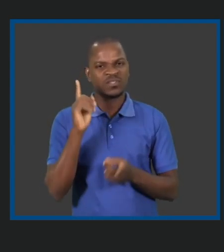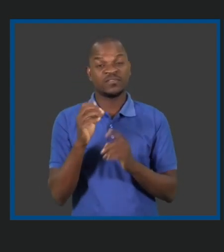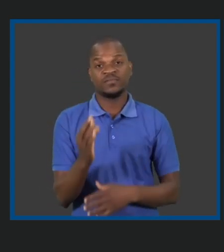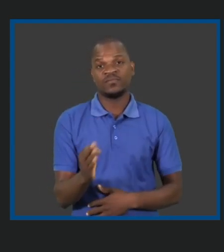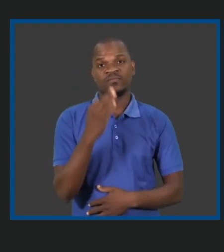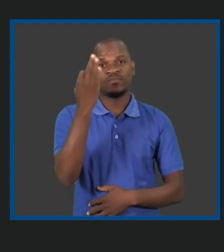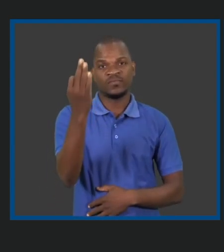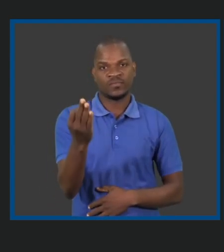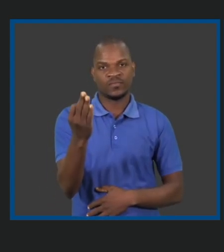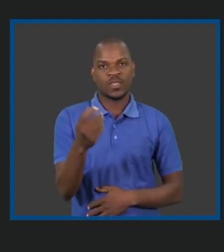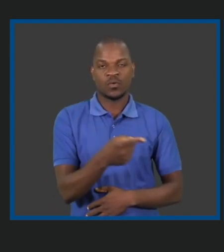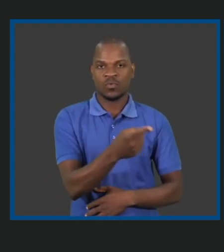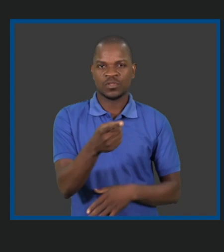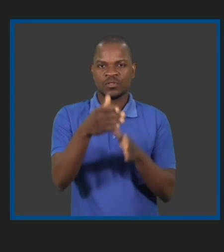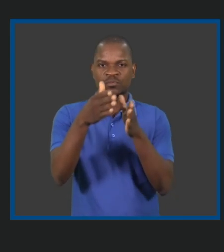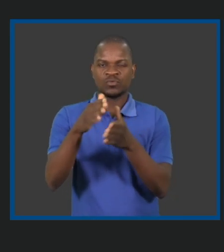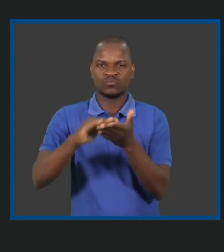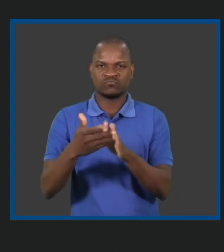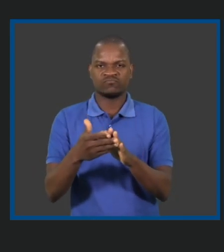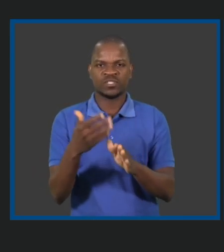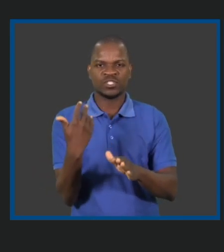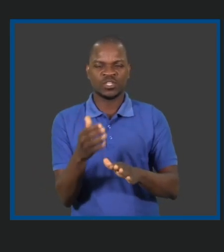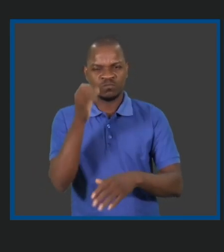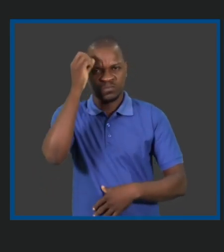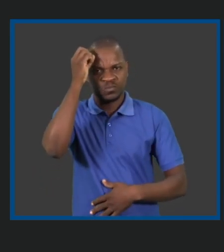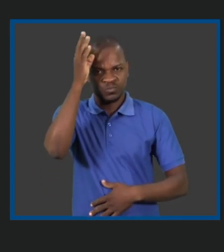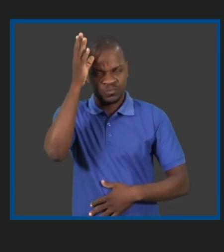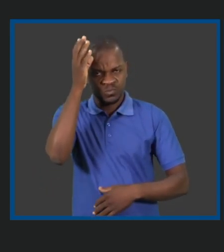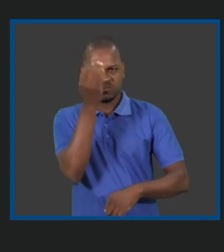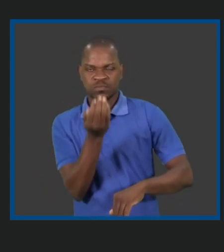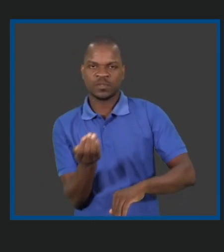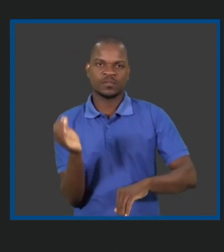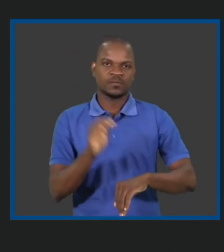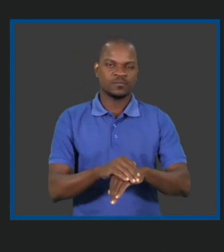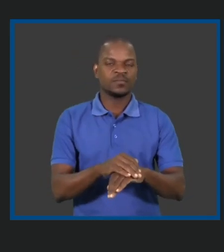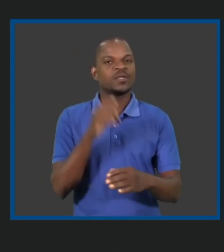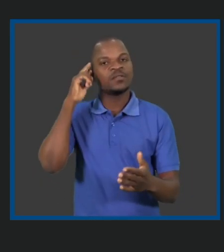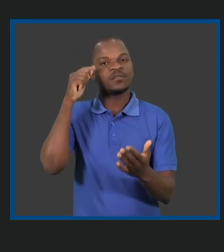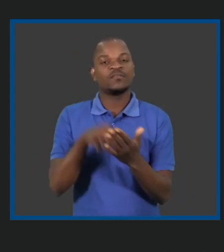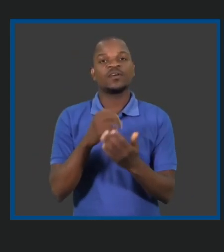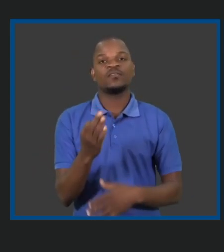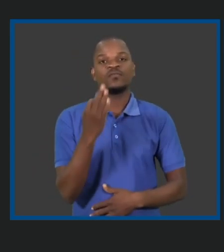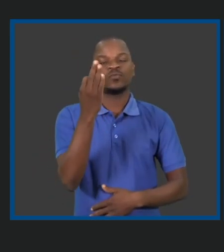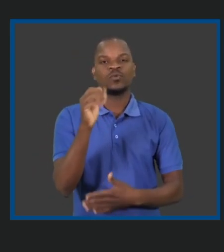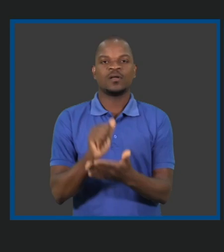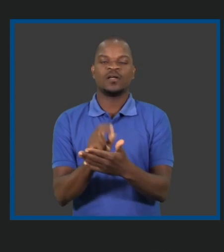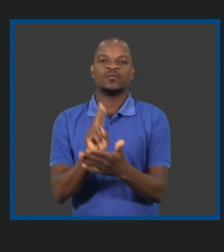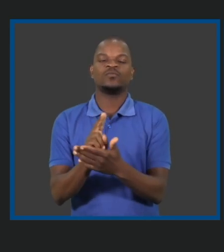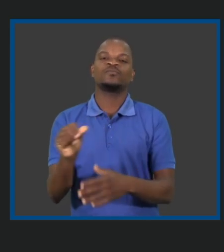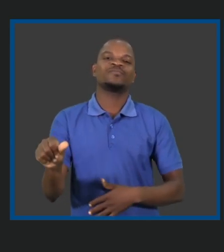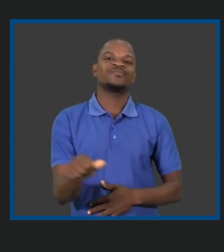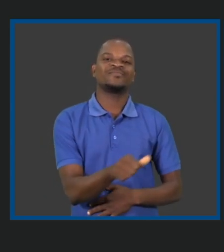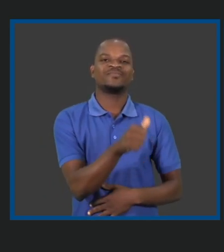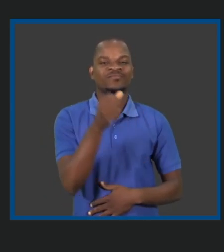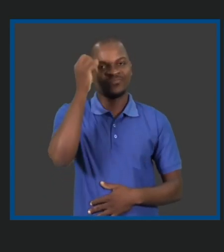próximos tempos com essa gente já preparada nossos futuros estudantes etc